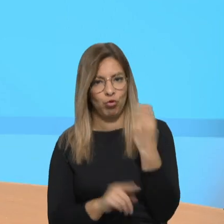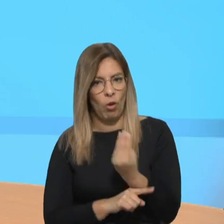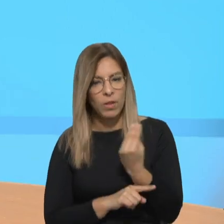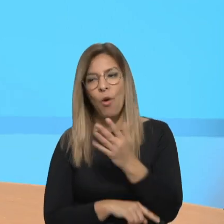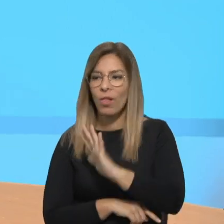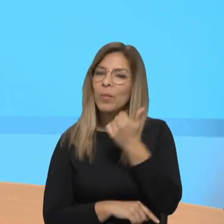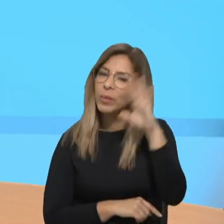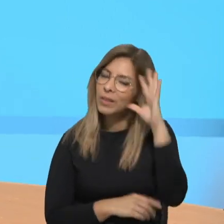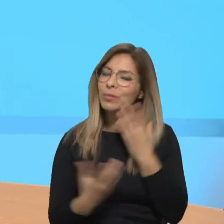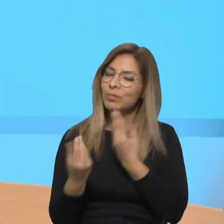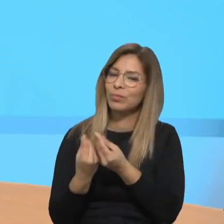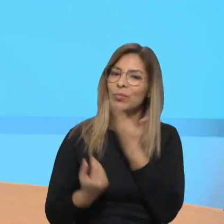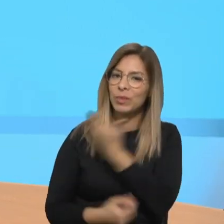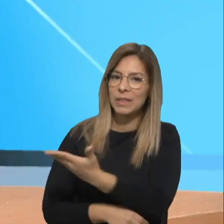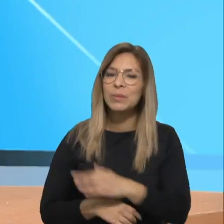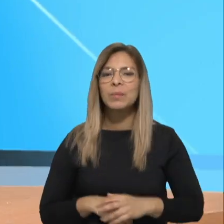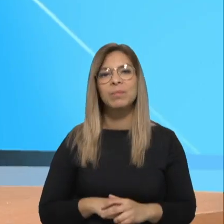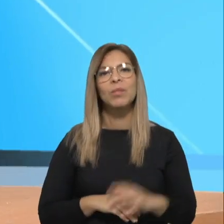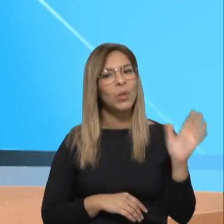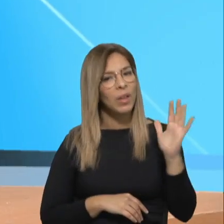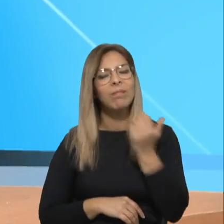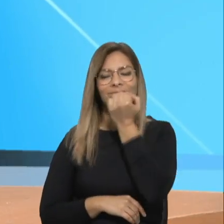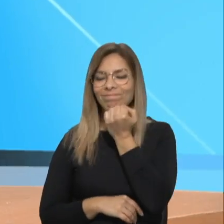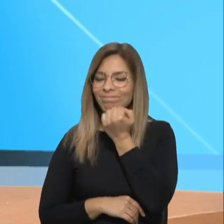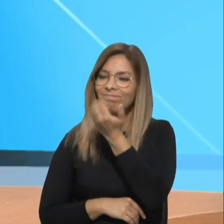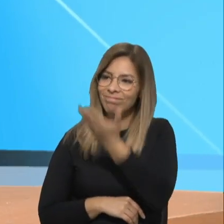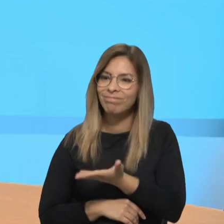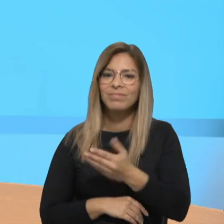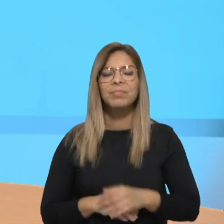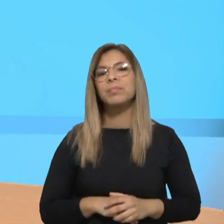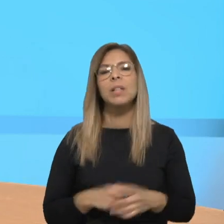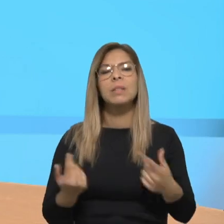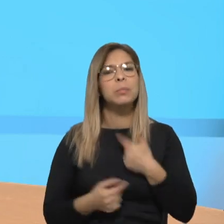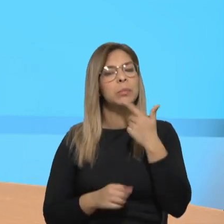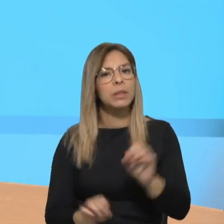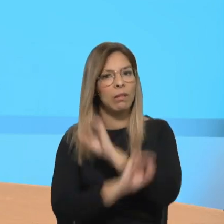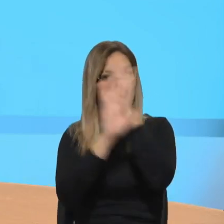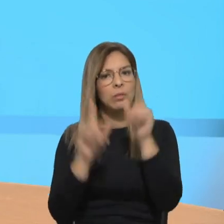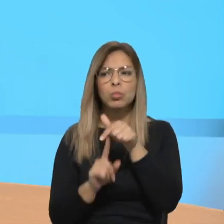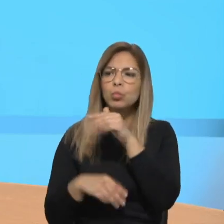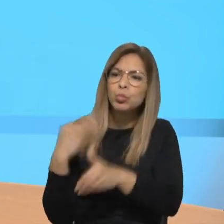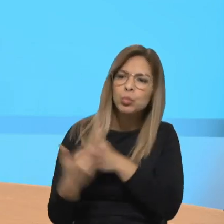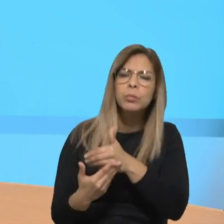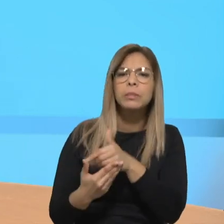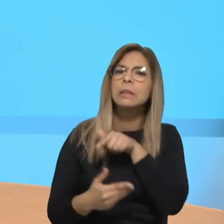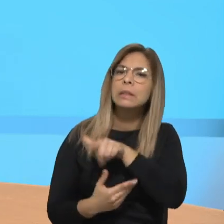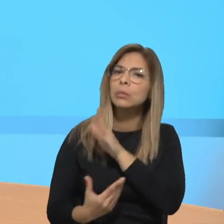Pedro. Obrigada por estar na nossa companhia. Olá, é um gosto para percebermos que processo é este.